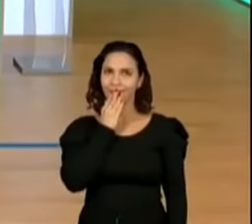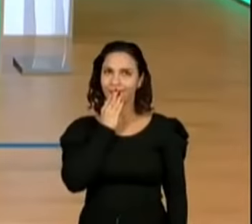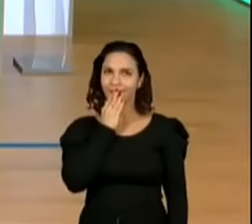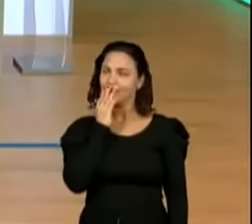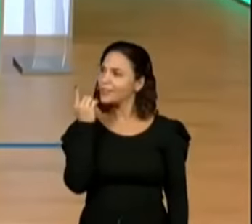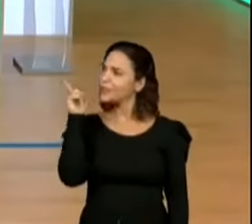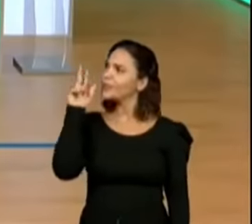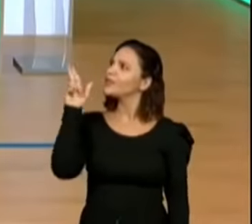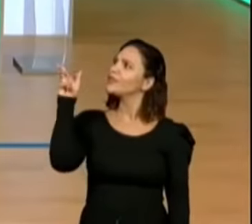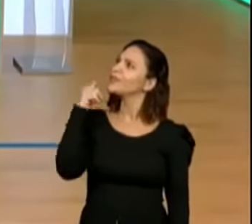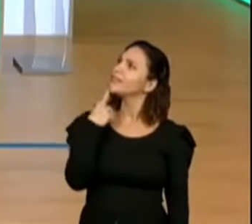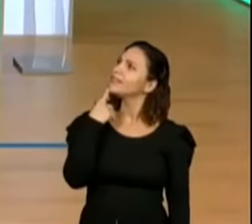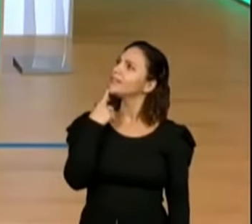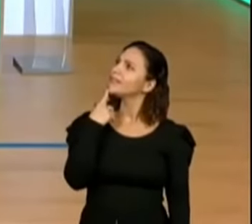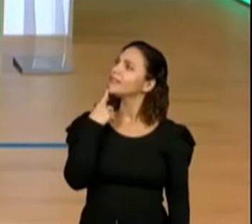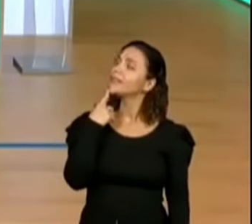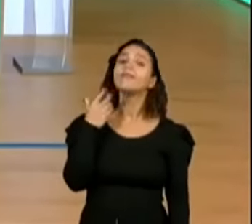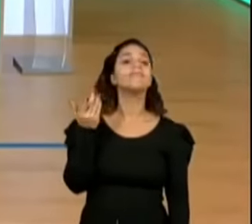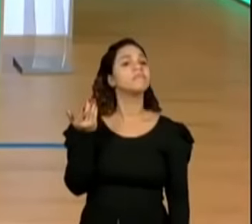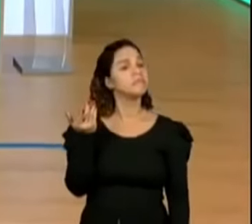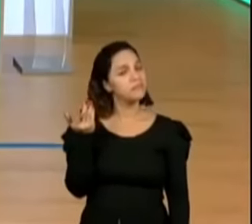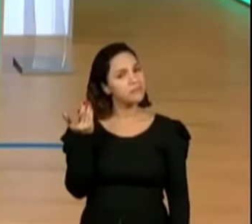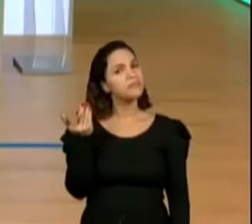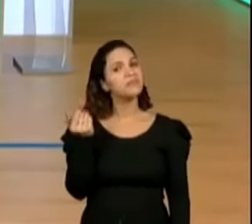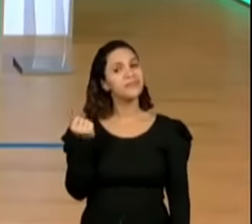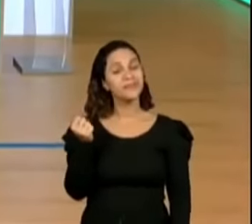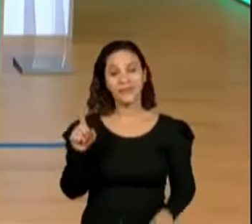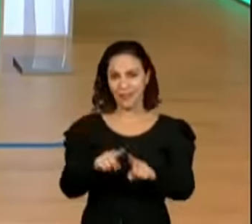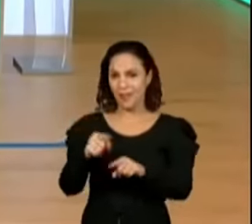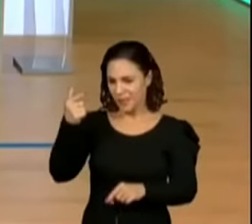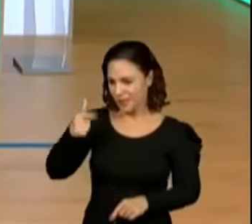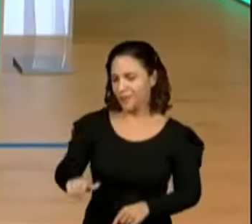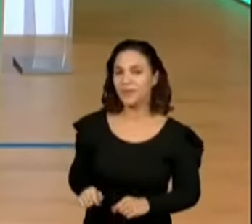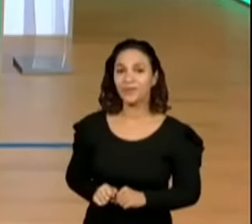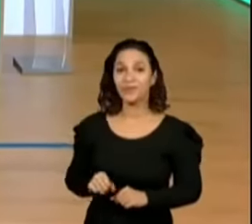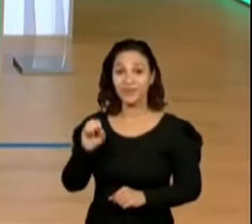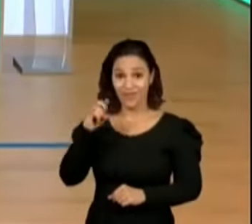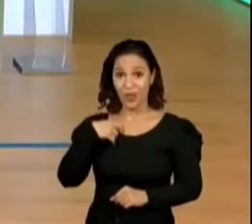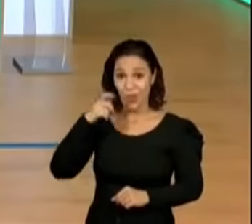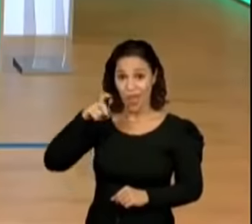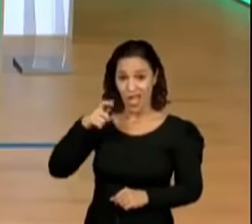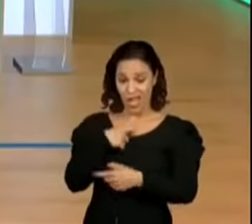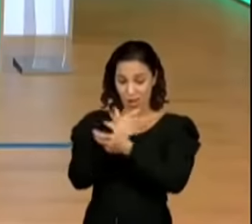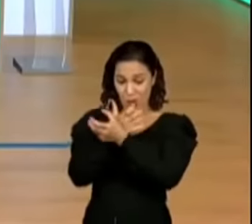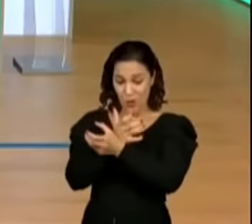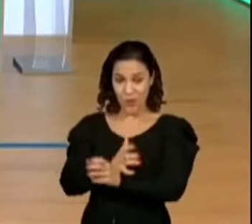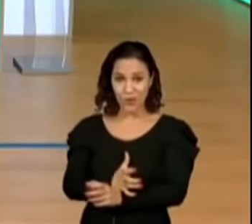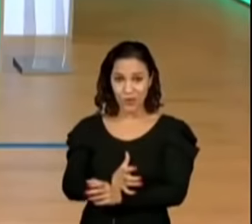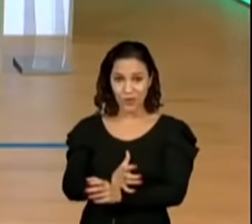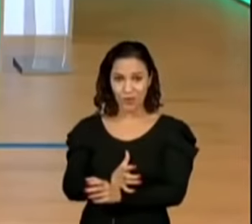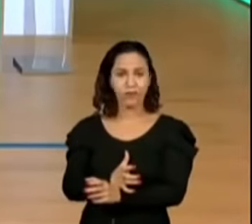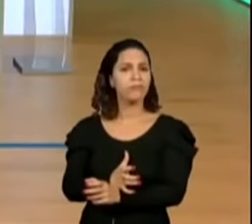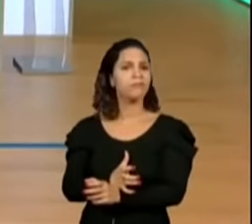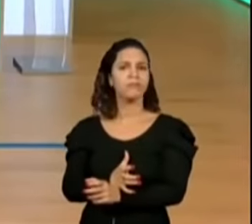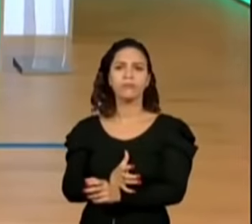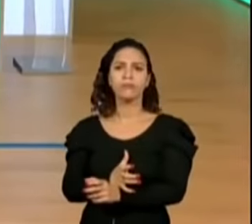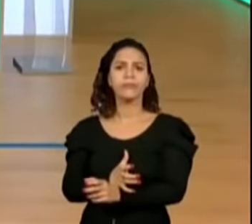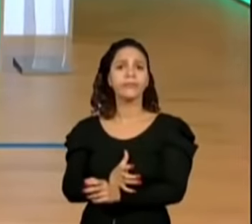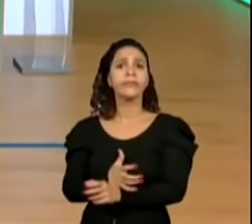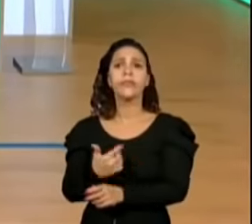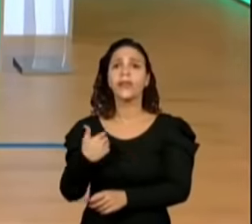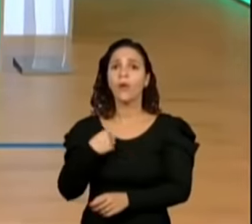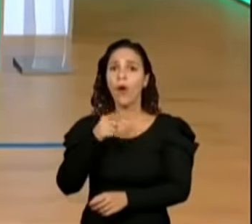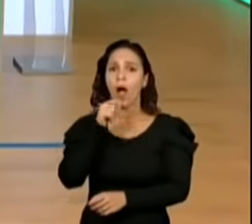Outra situação. Outra situação, pro. E ele continua dizendo, se eu fosse esqueleto, não ia poder